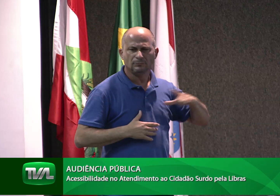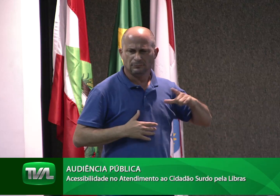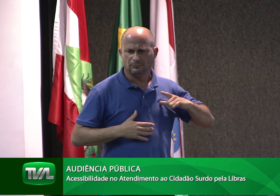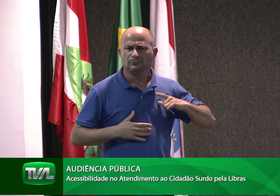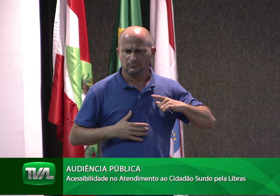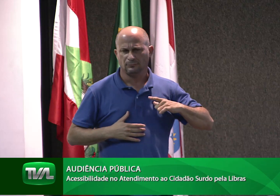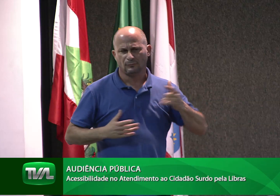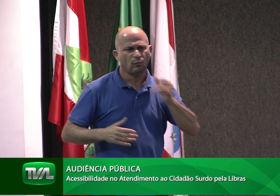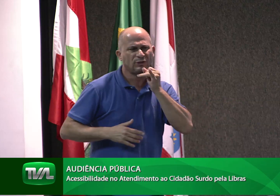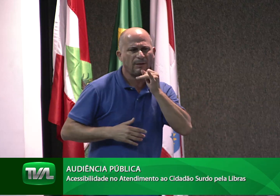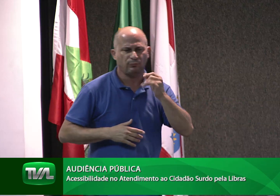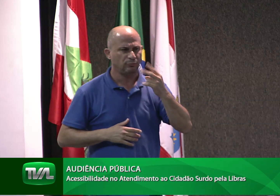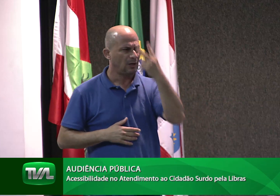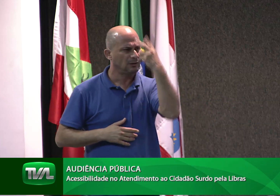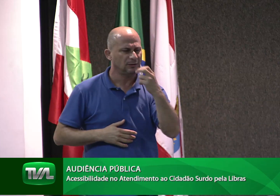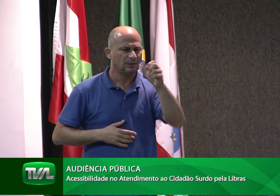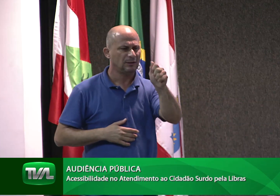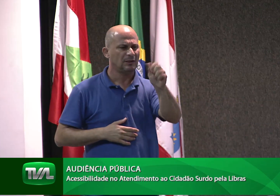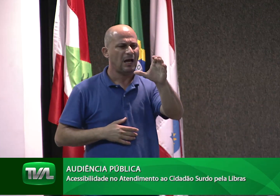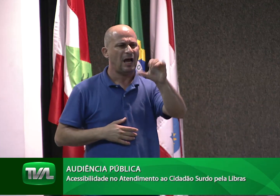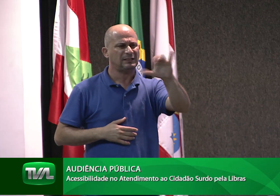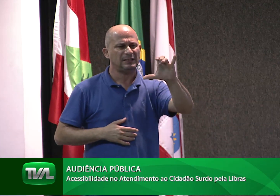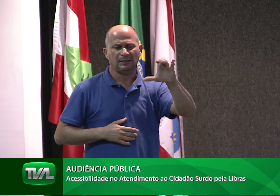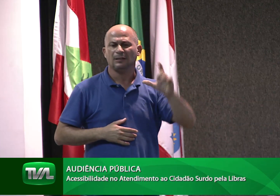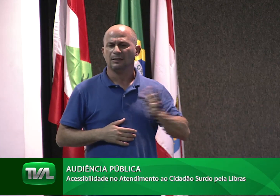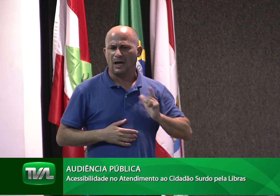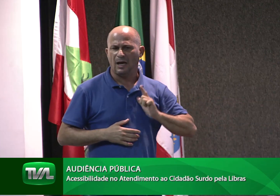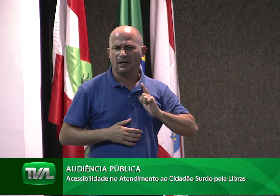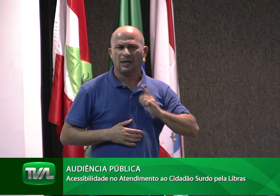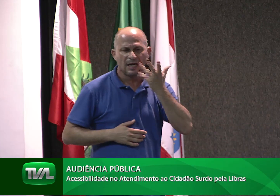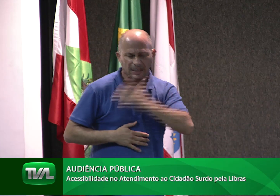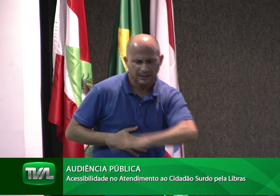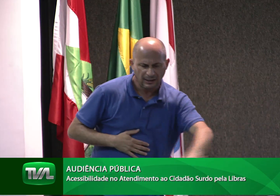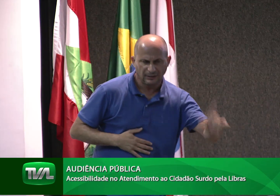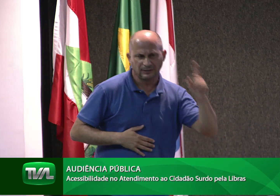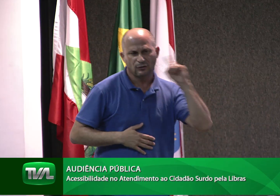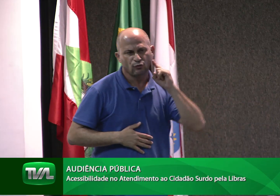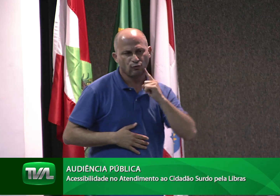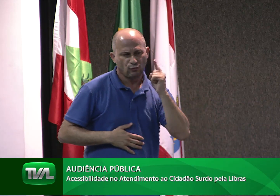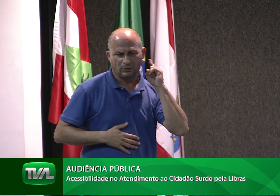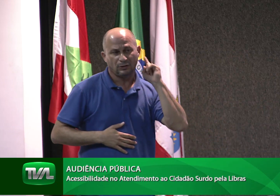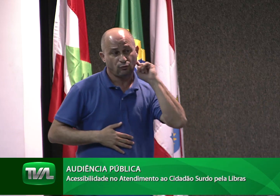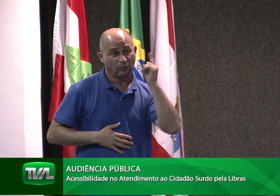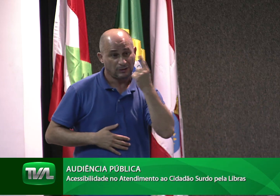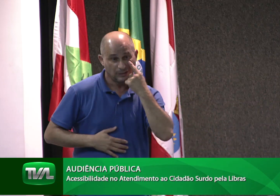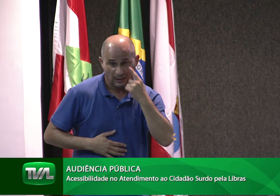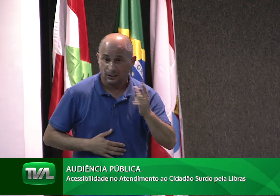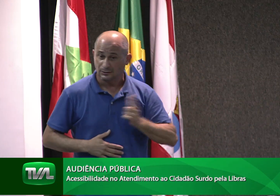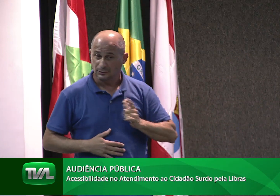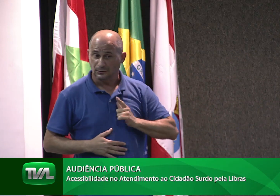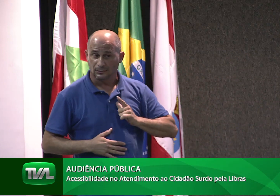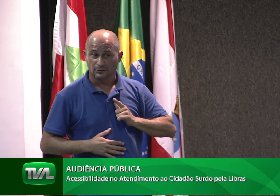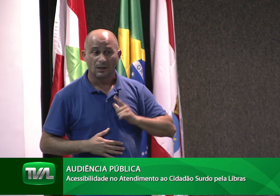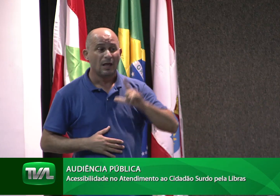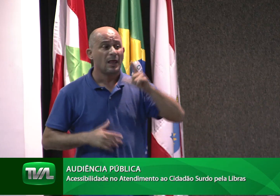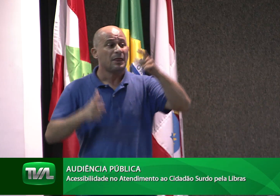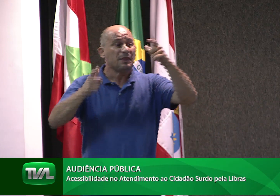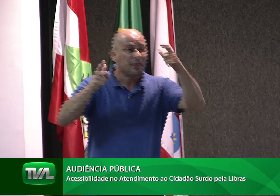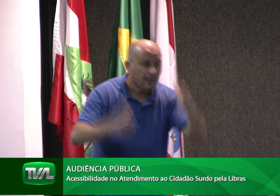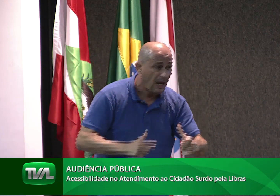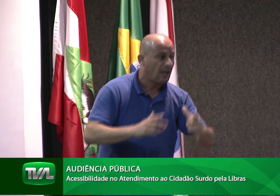Existem vários setores em que eu posso atuar enquanto professor. A SIC, por exemplo, tem crianças surdas cegas.